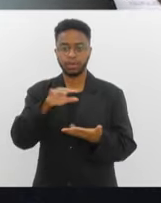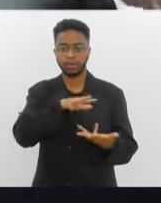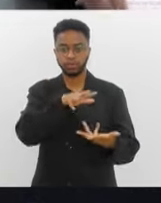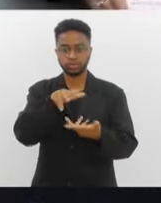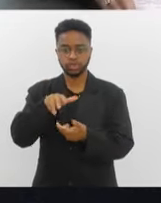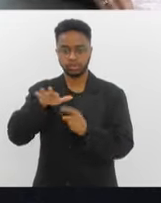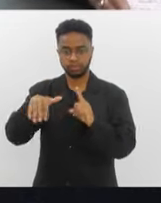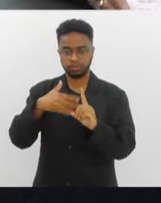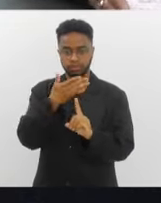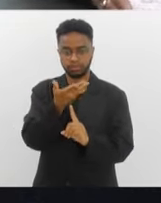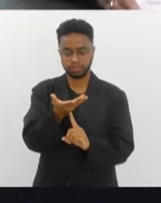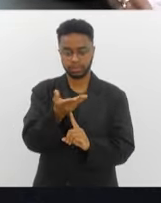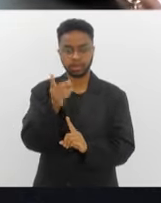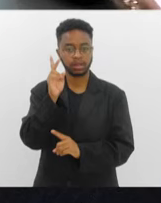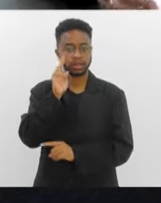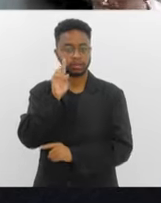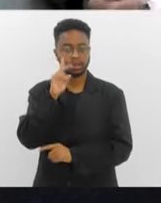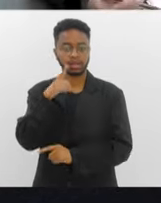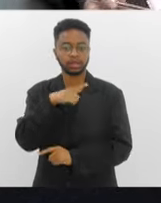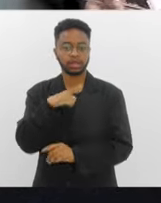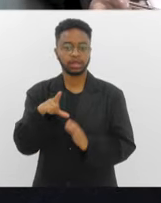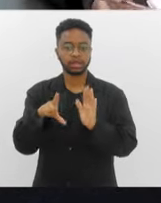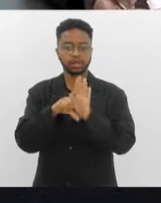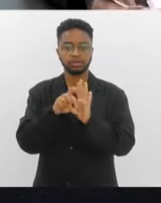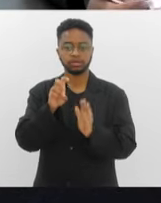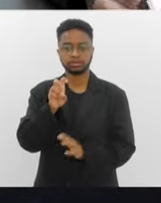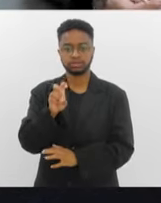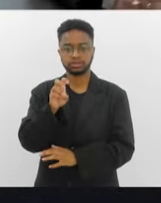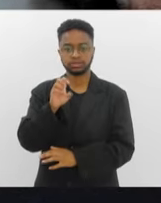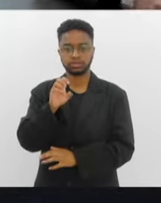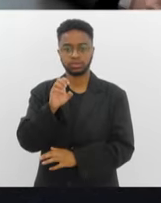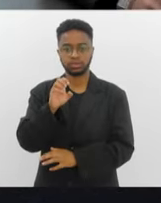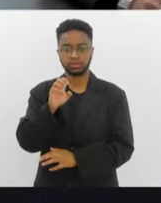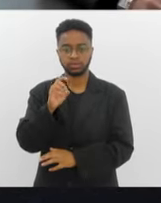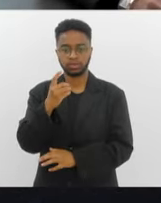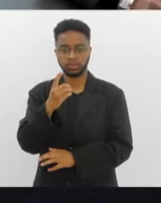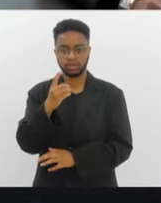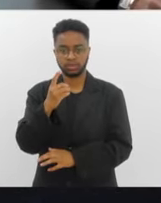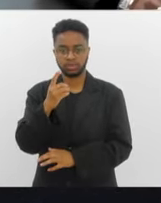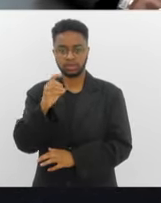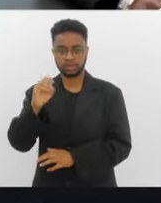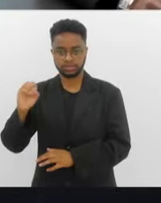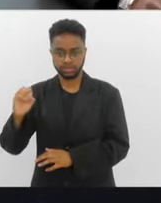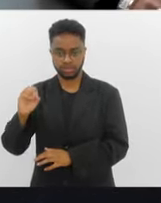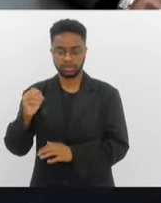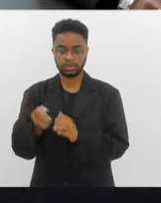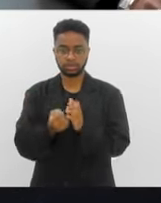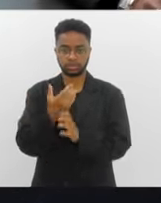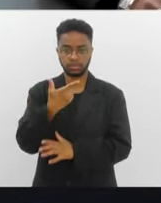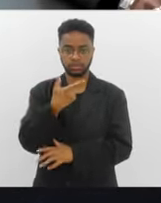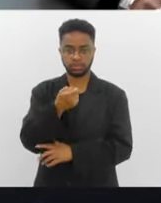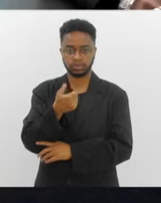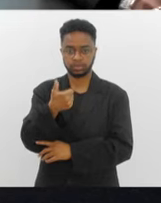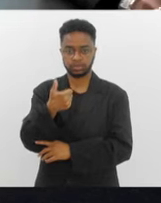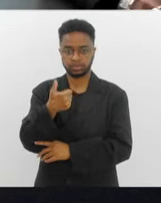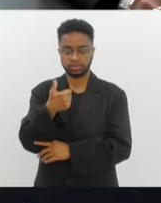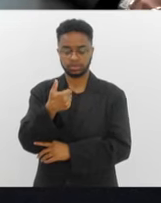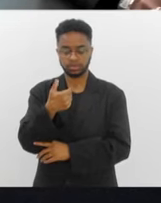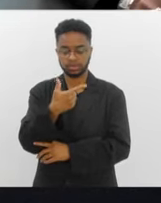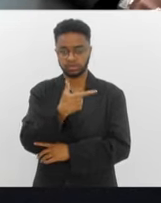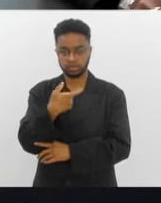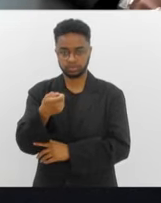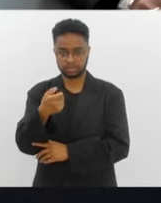Ambiente, que nós temos a Lei 5.100 de 2007, que é a lei que criou o